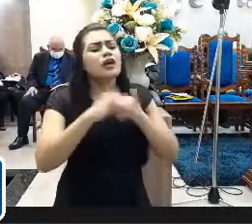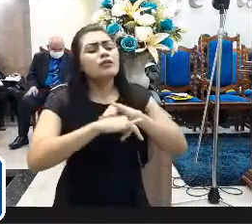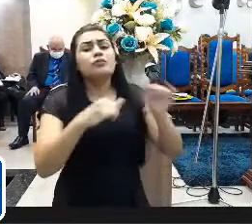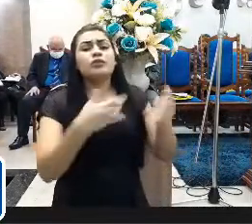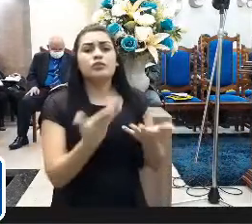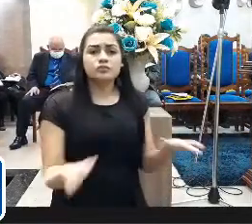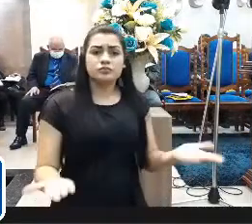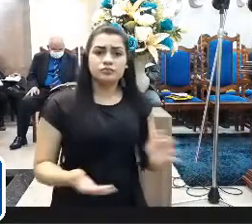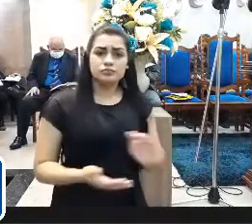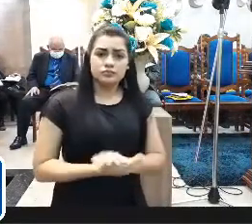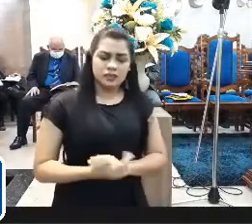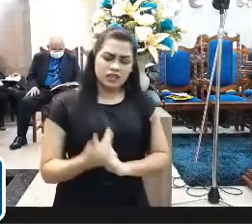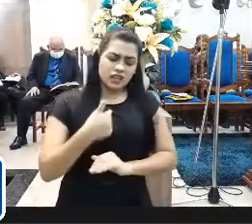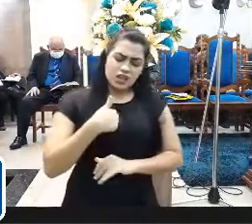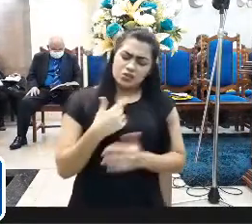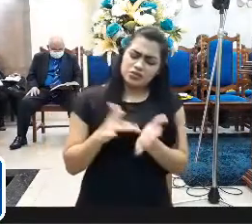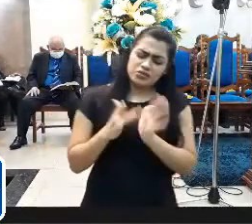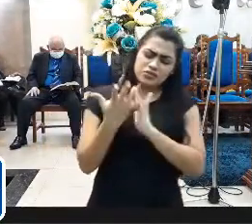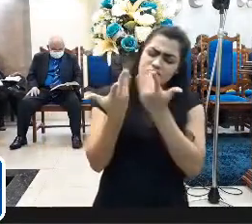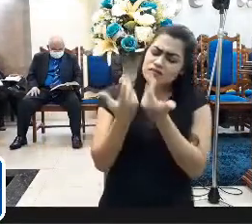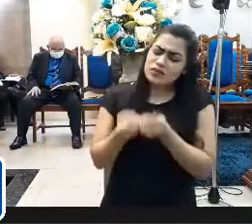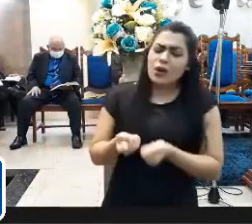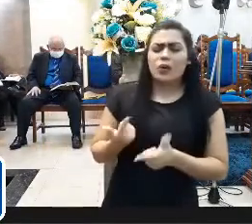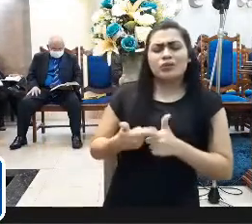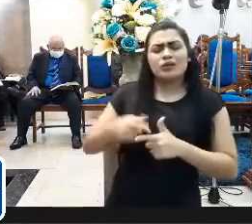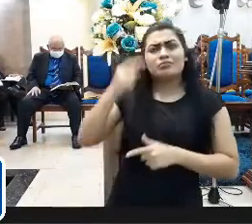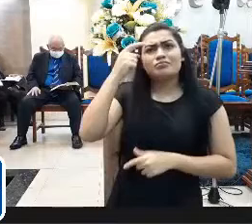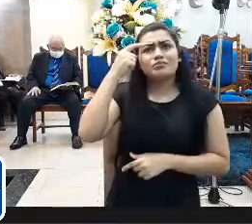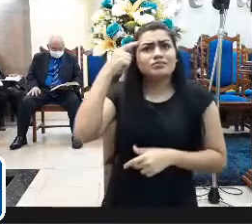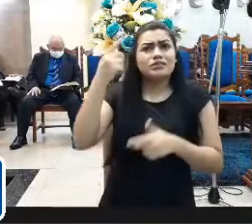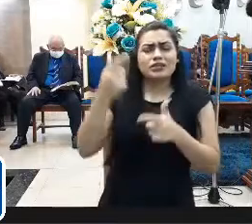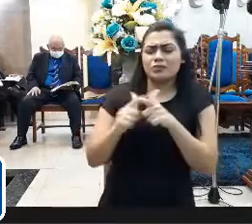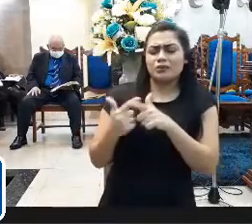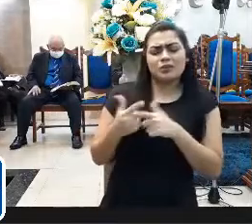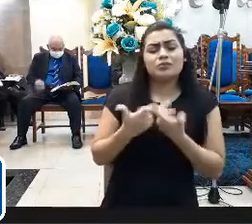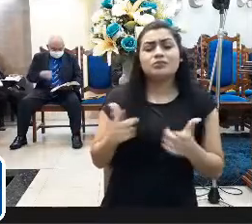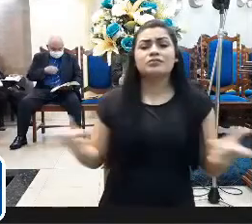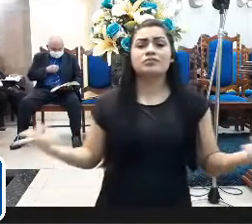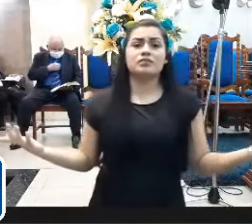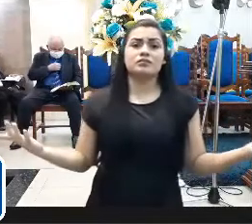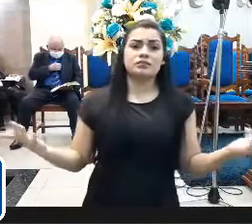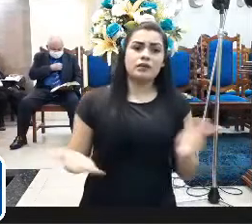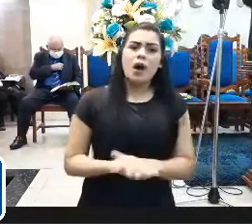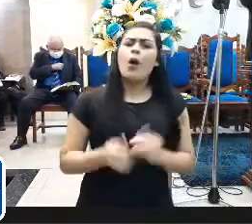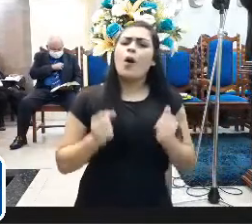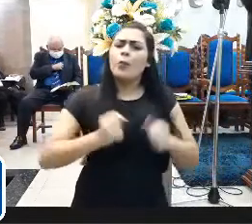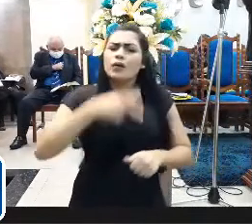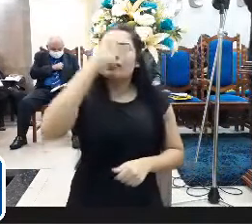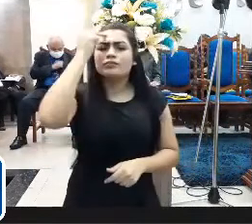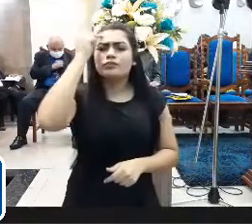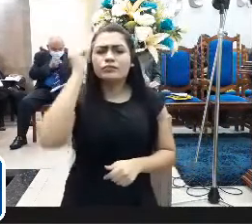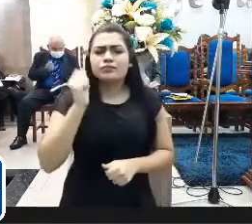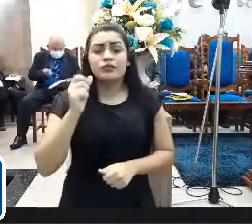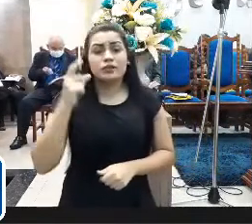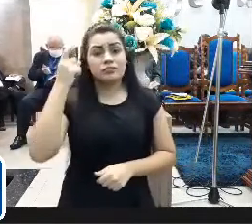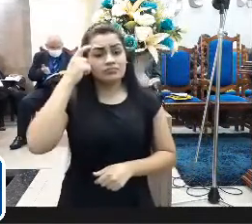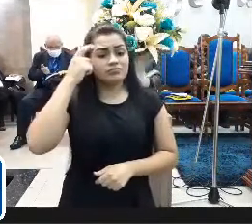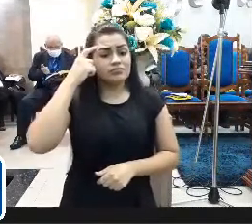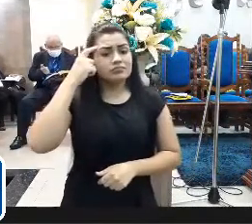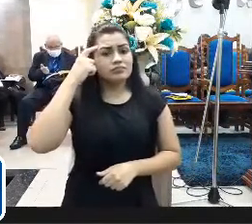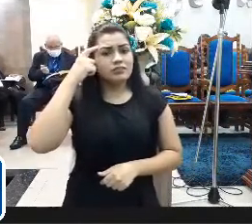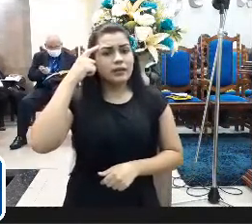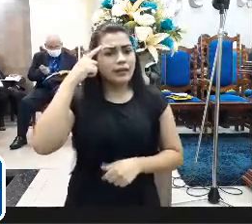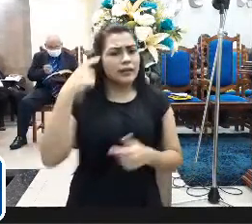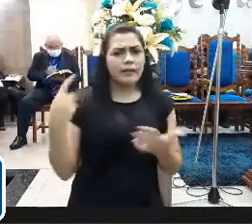pensei que crente não tinha luta, não tinha dificuldades. Pode alguém até ter essa ideia errônea. Olha o que Pedro